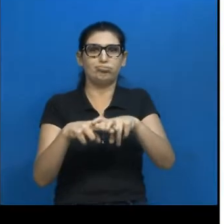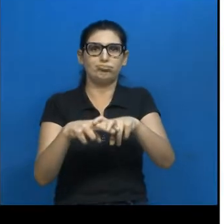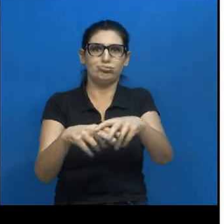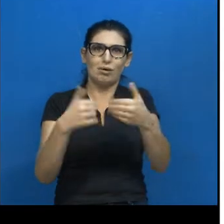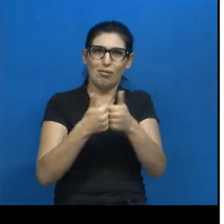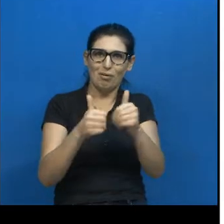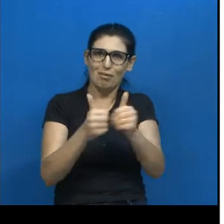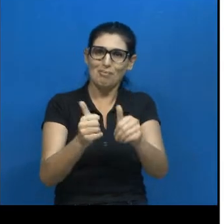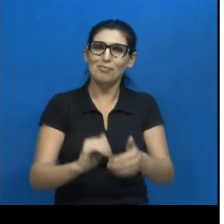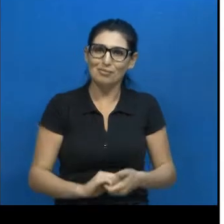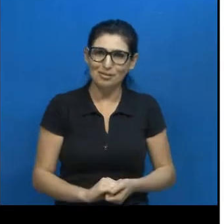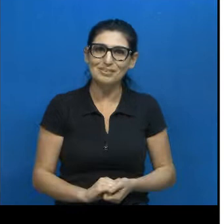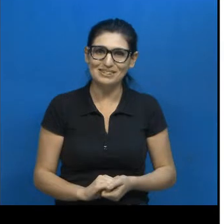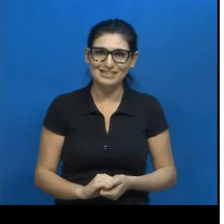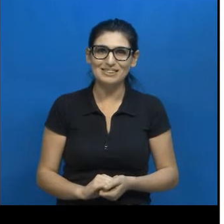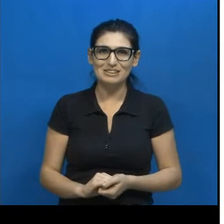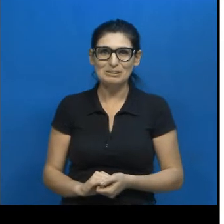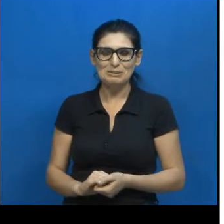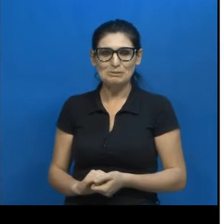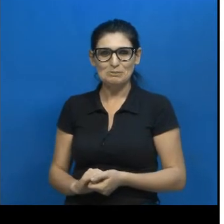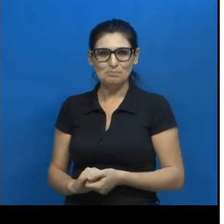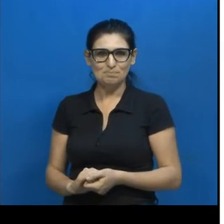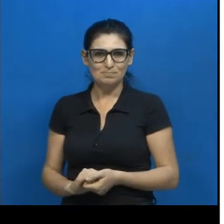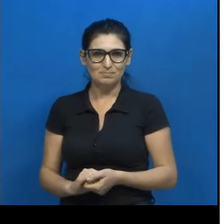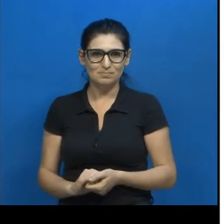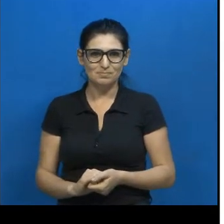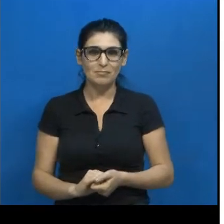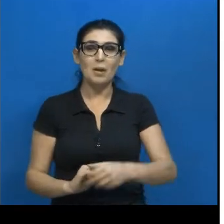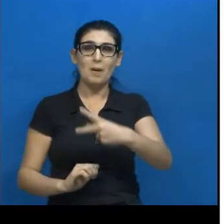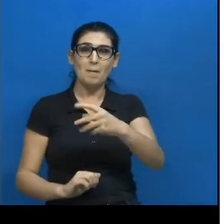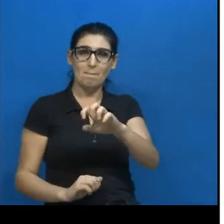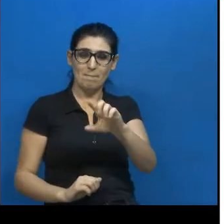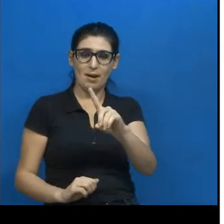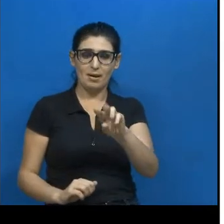Nós temos aqui, deixa eu voltar, do